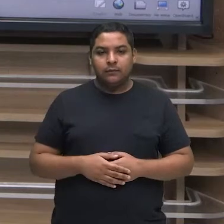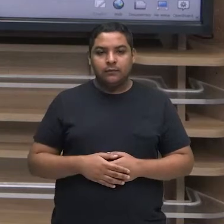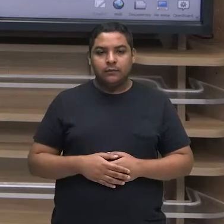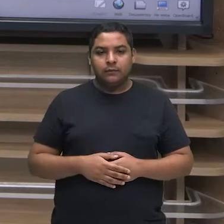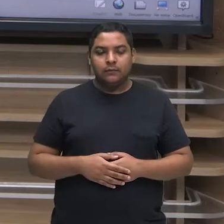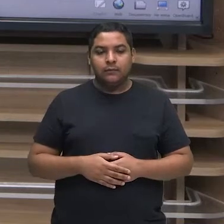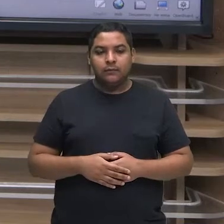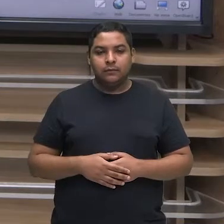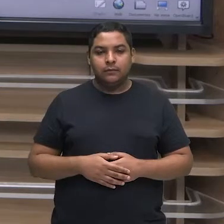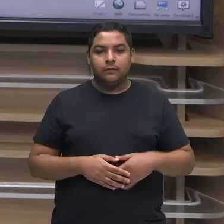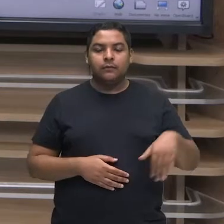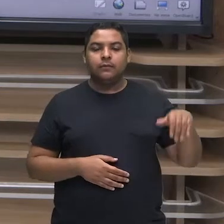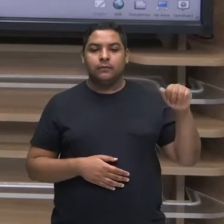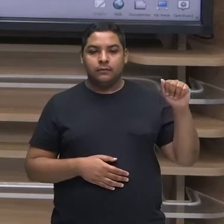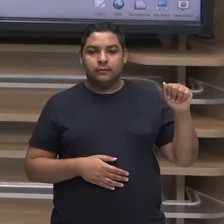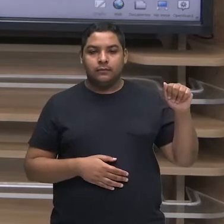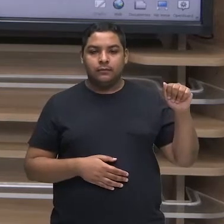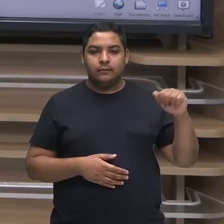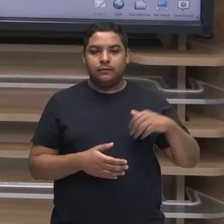Questão 1, letra A.